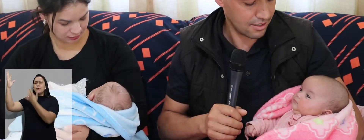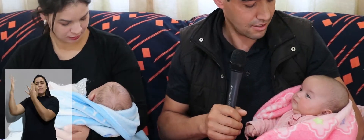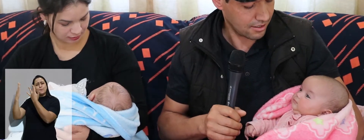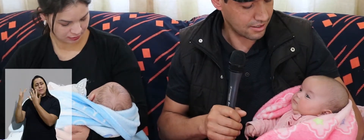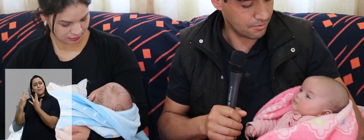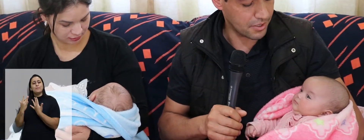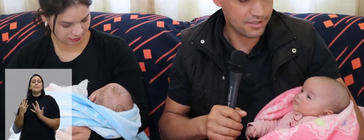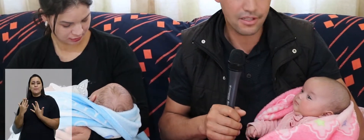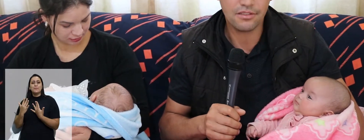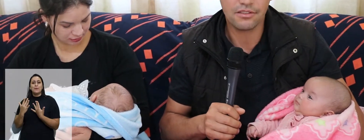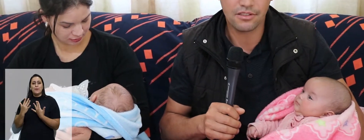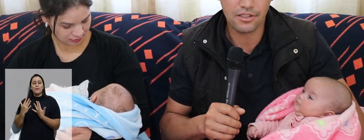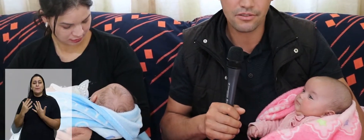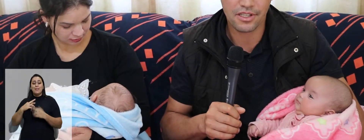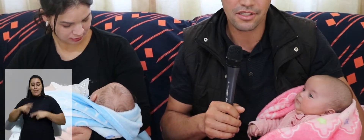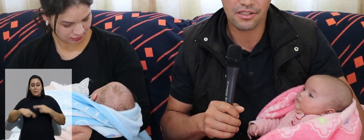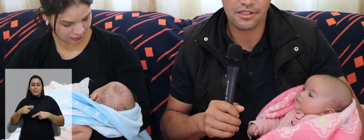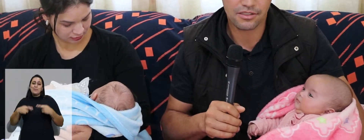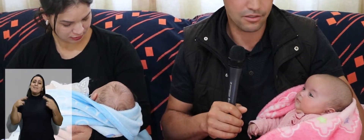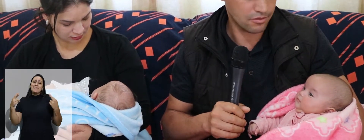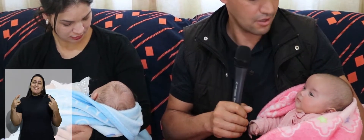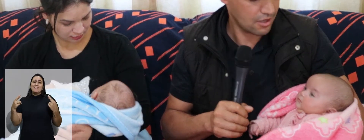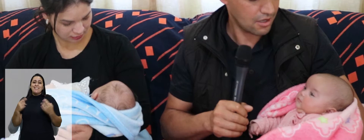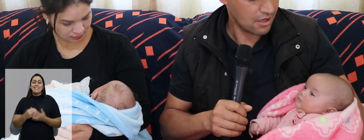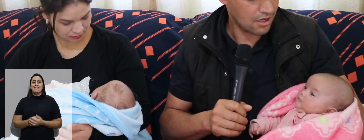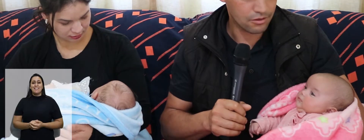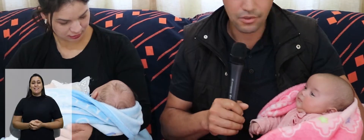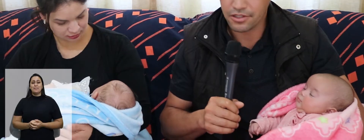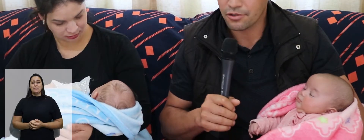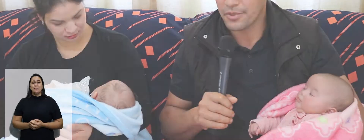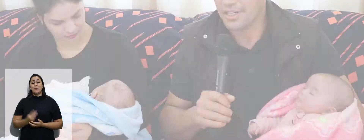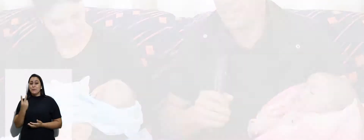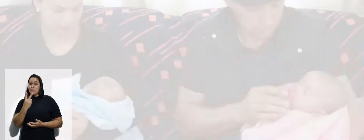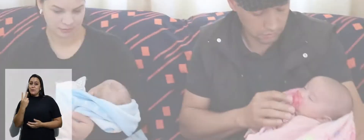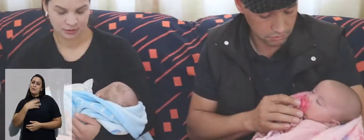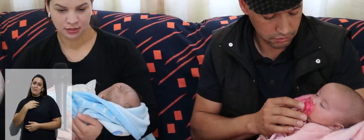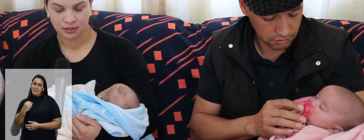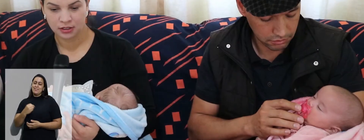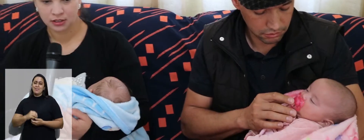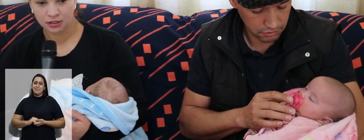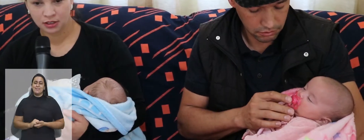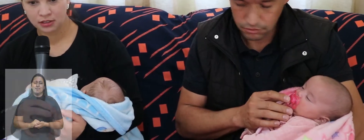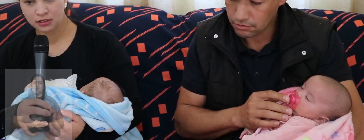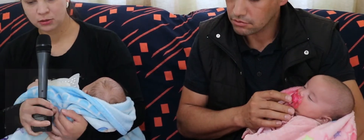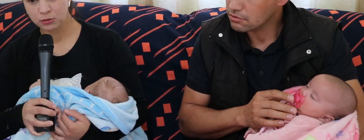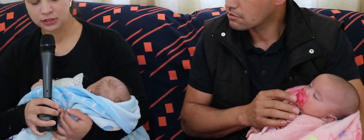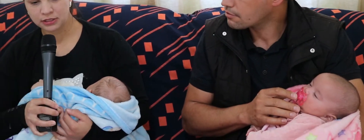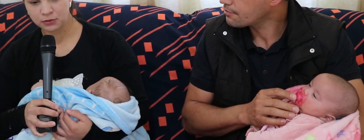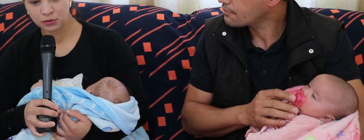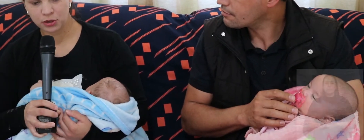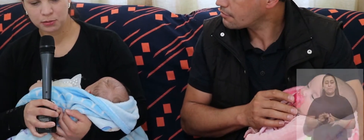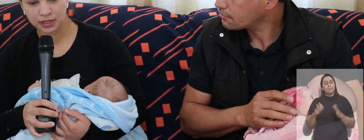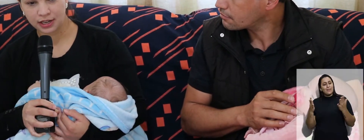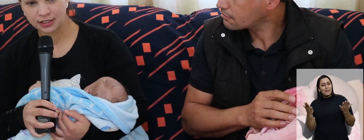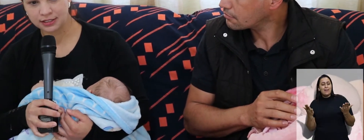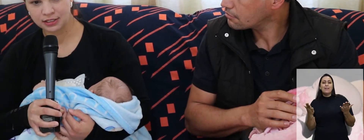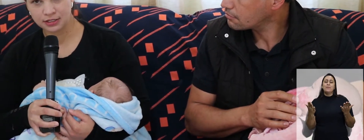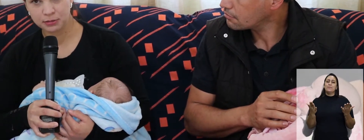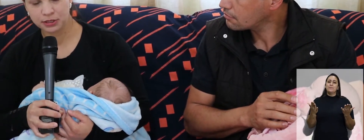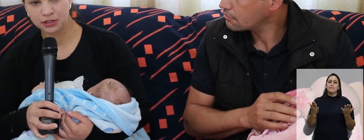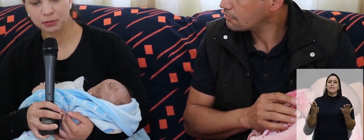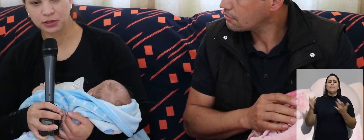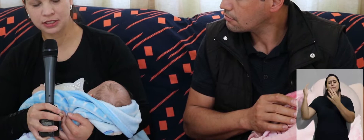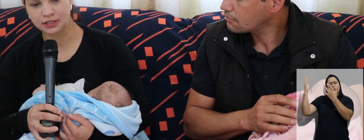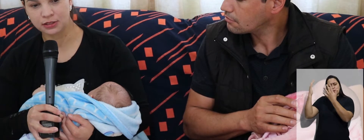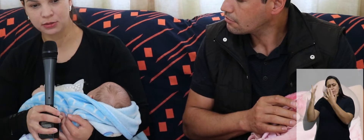graça, esse presente de Deus, a Luana e o Bernardo. Então, assim, foi uma graça